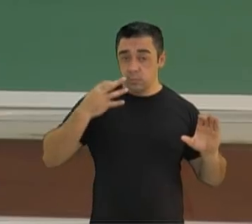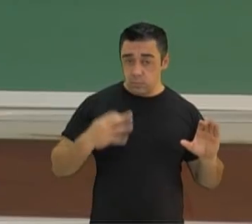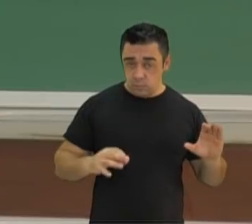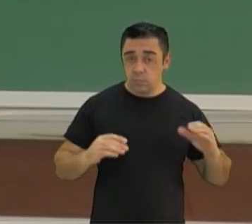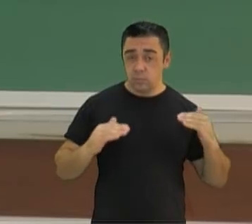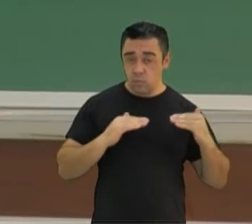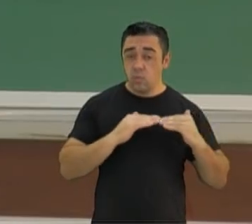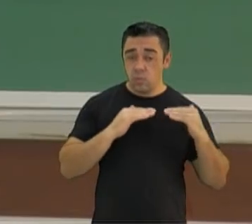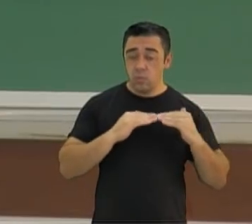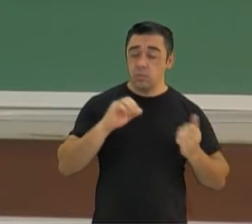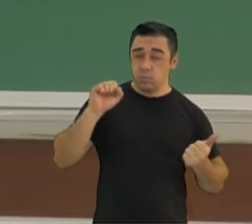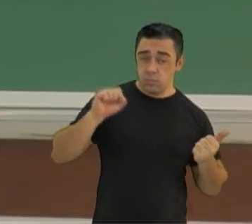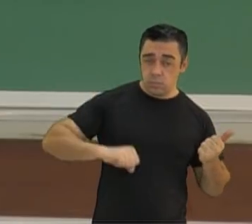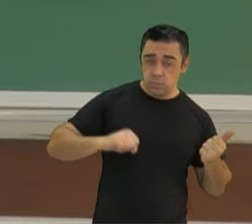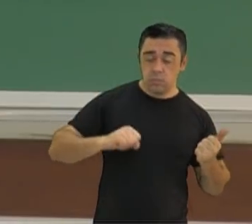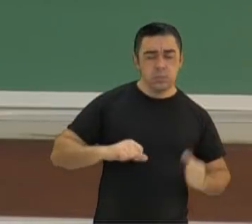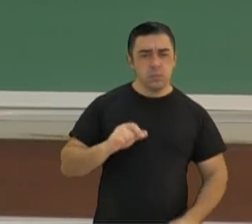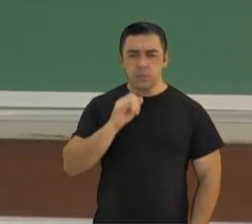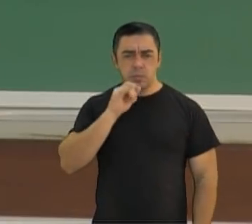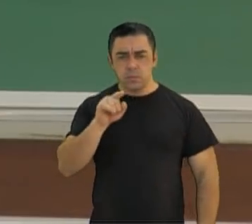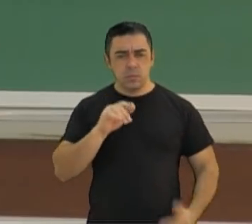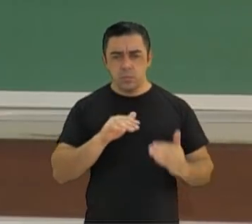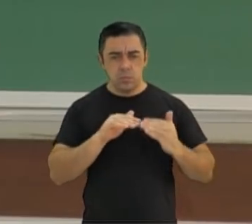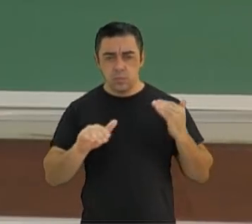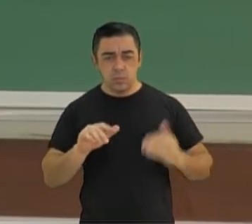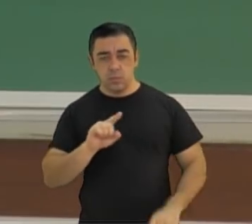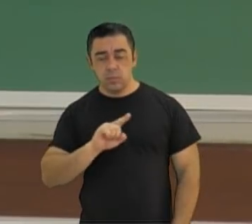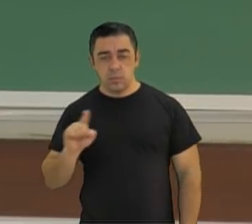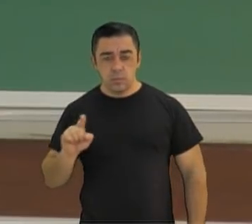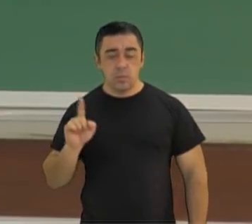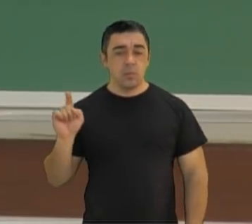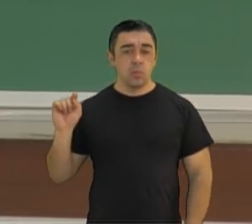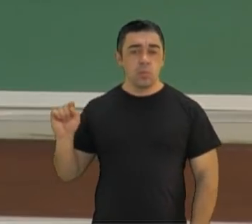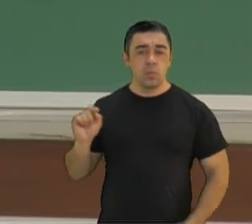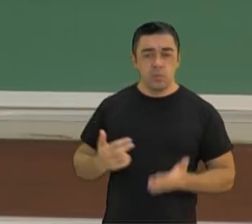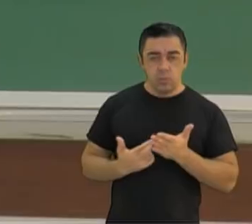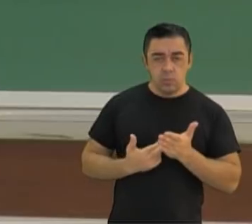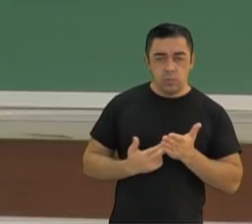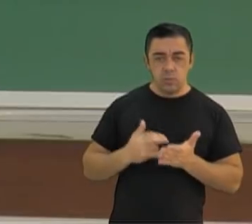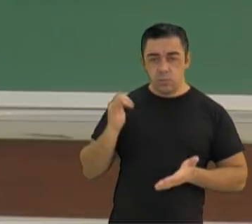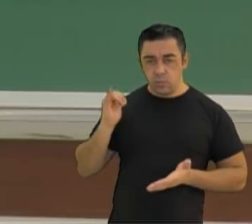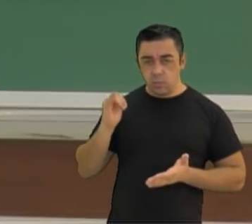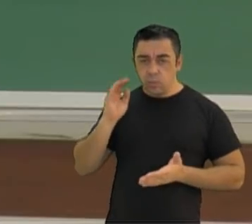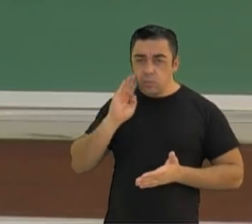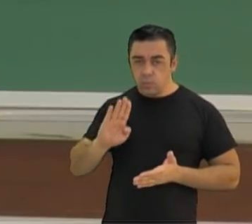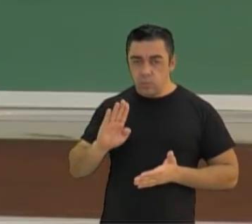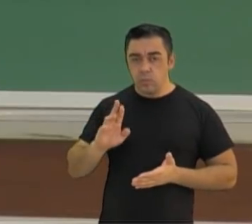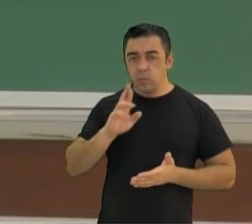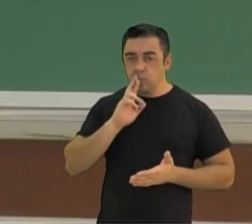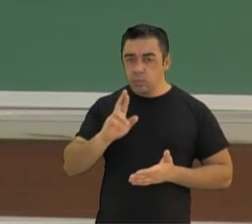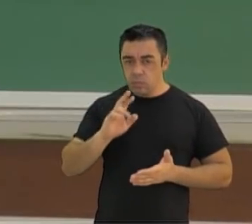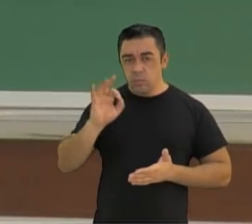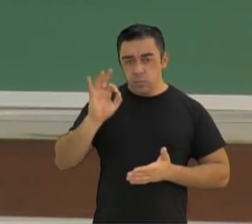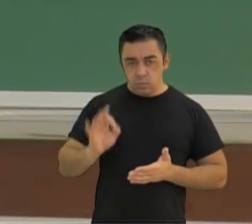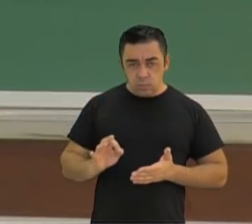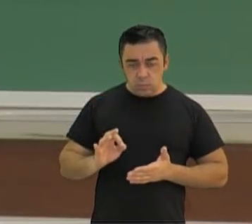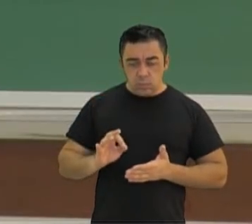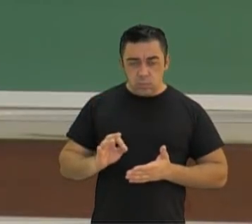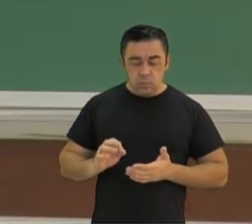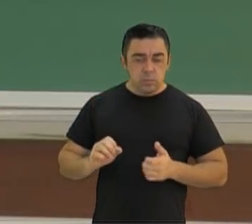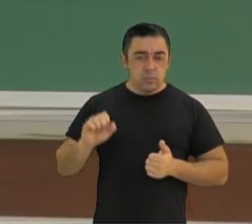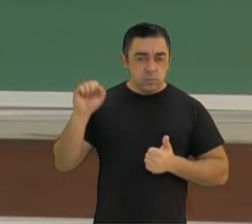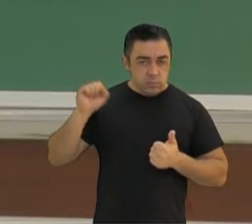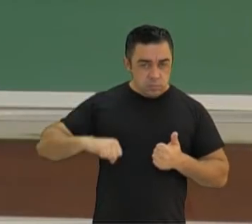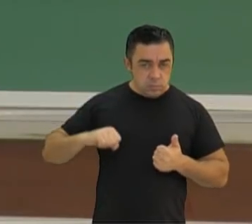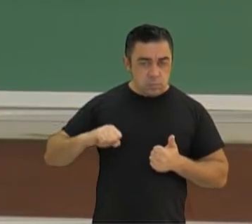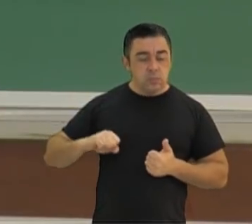aquilo que nós lemos nas últimas aulas na revista Relatos Azuis, e marque então sim para aquelas